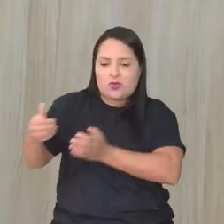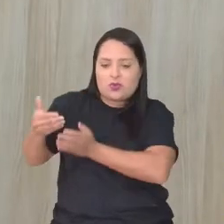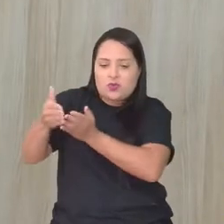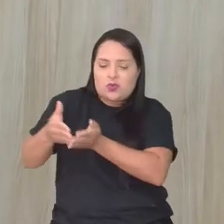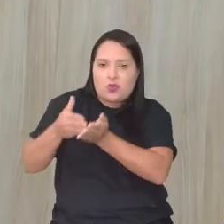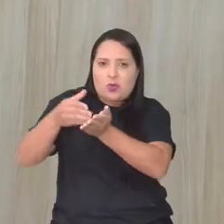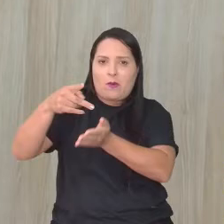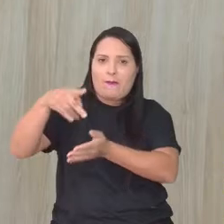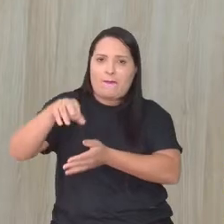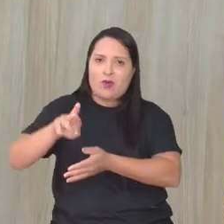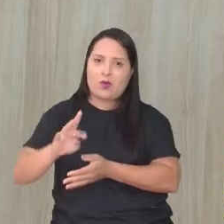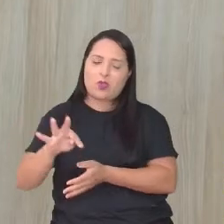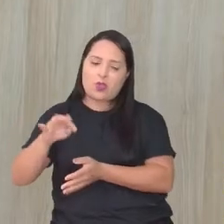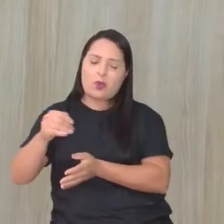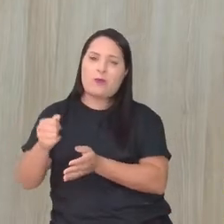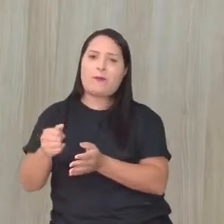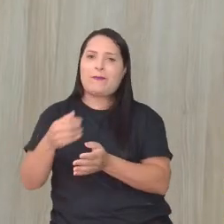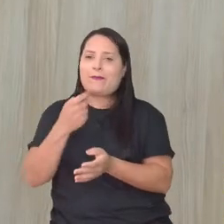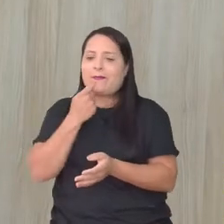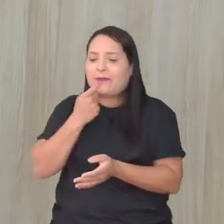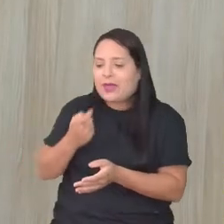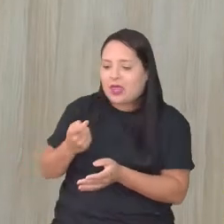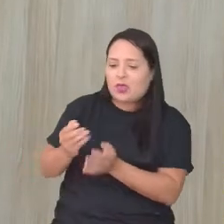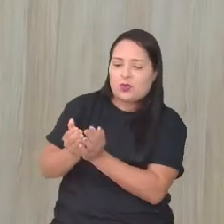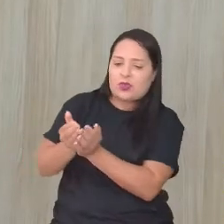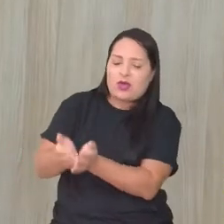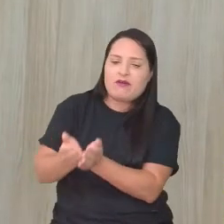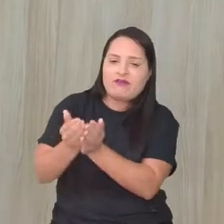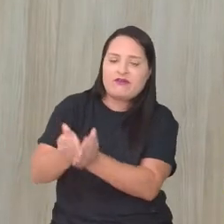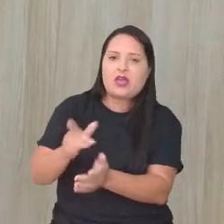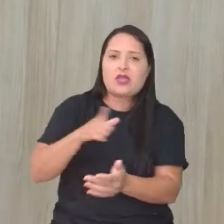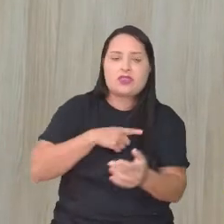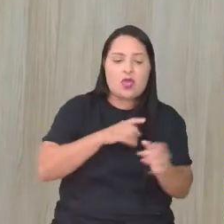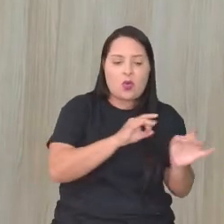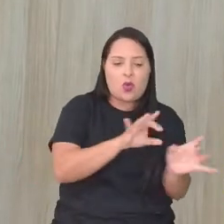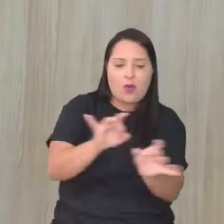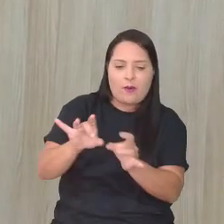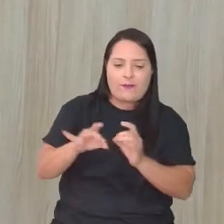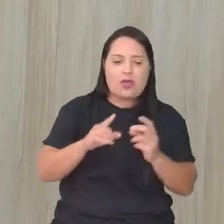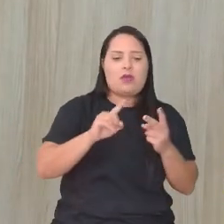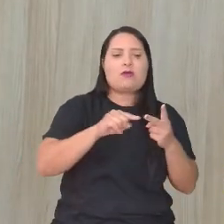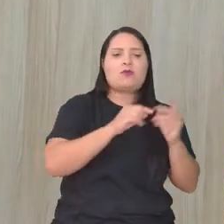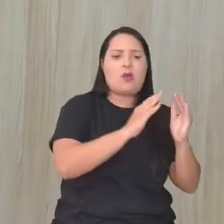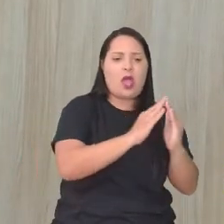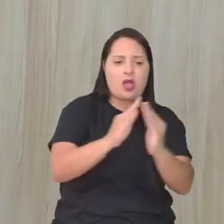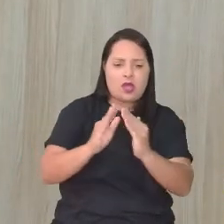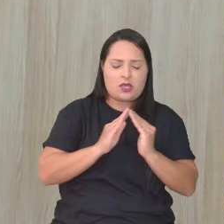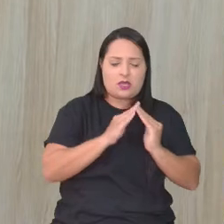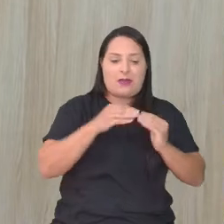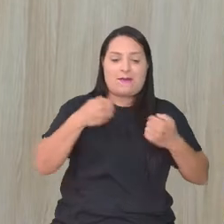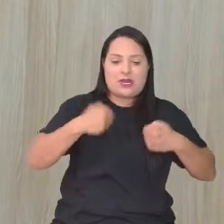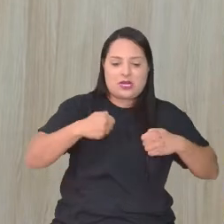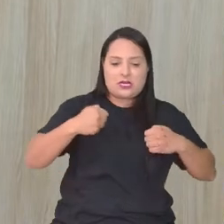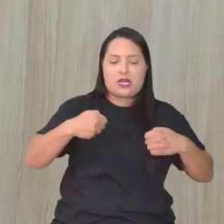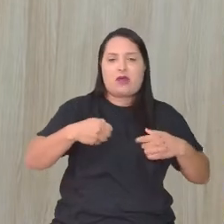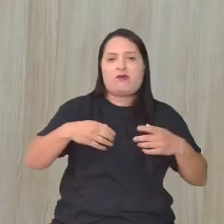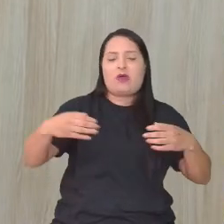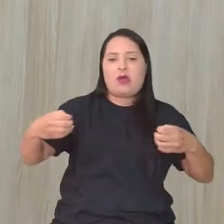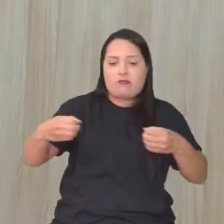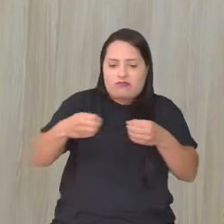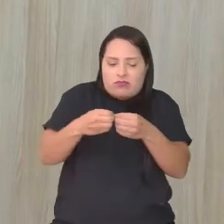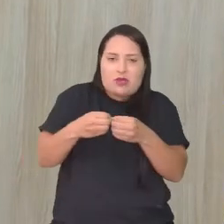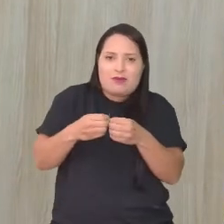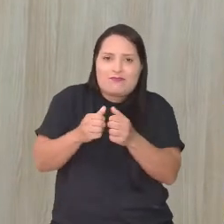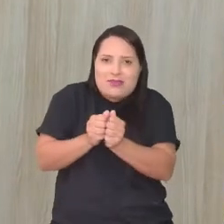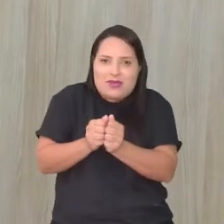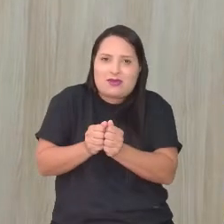os navios, era onde ia se habitar, né, se ter o comércio, era próximo àquelas localidades. Então, por isso que aí traz